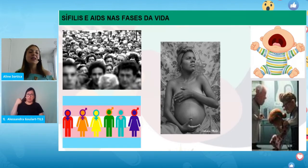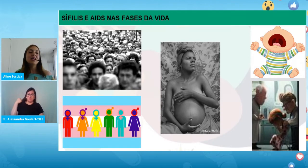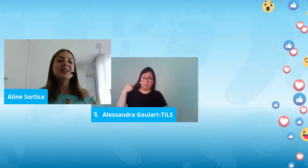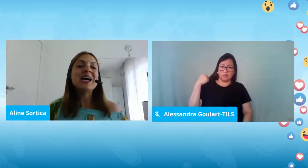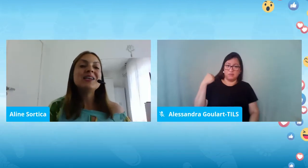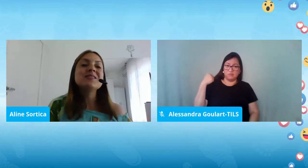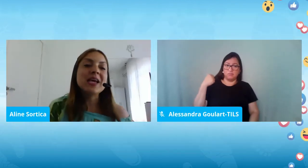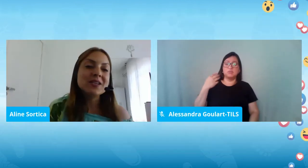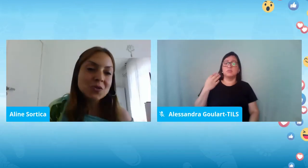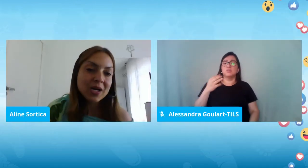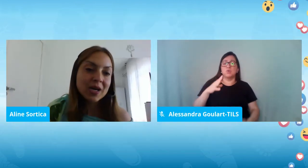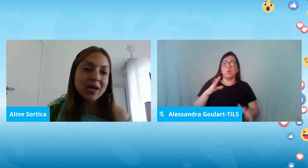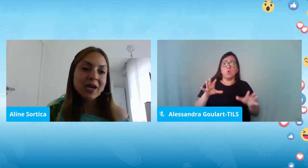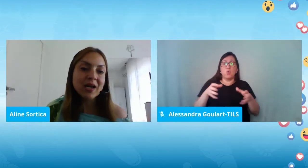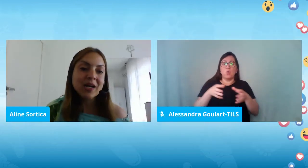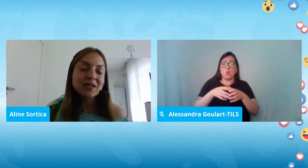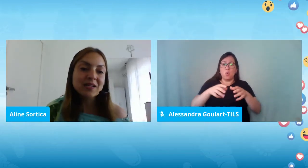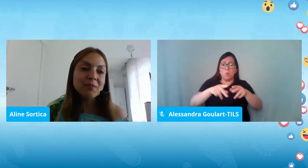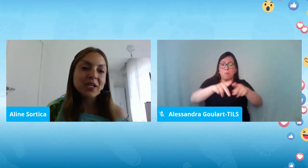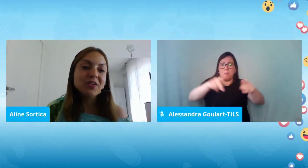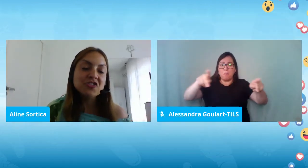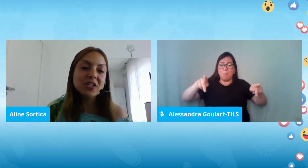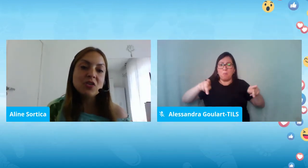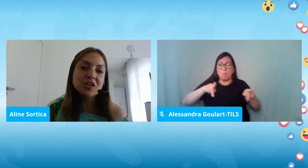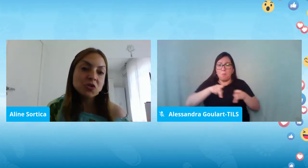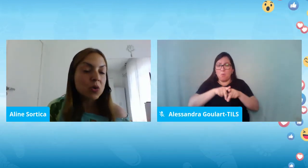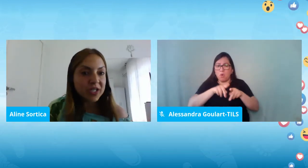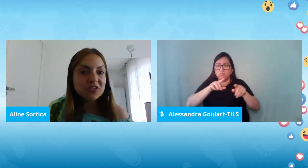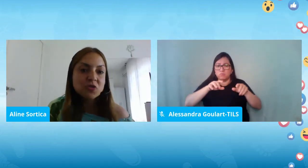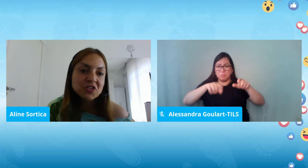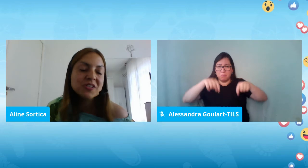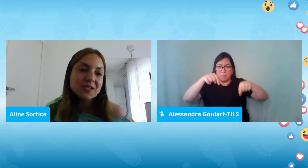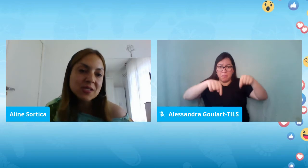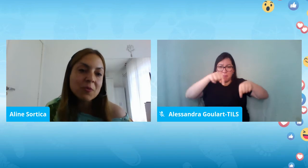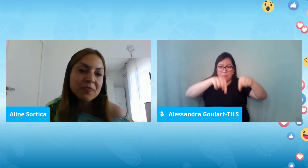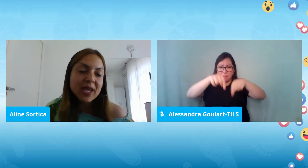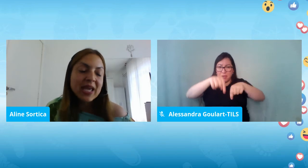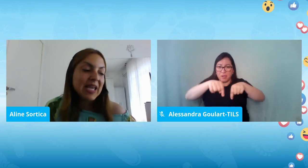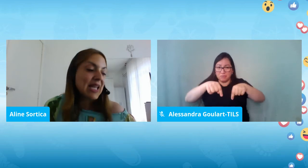toda, né, dar acesso a tratamento e a diagnóstico